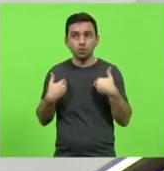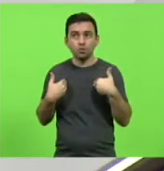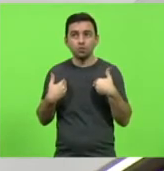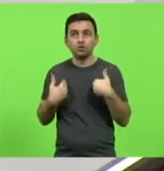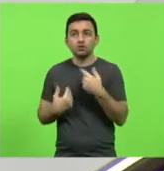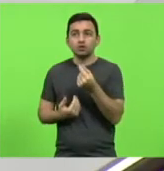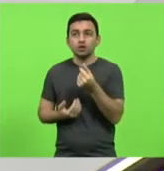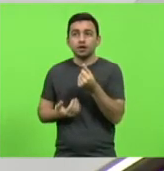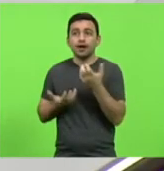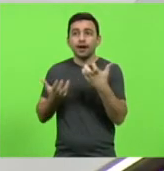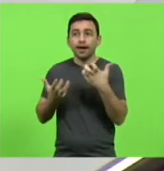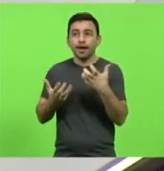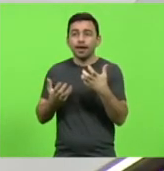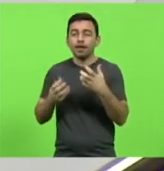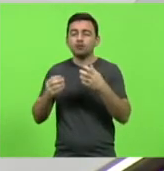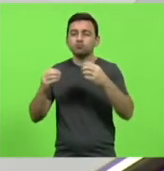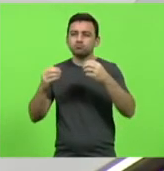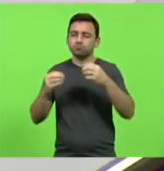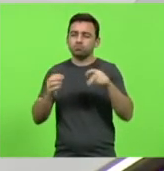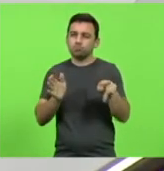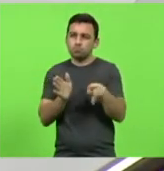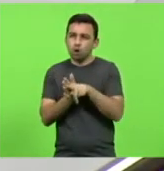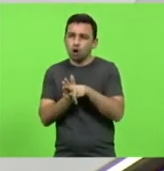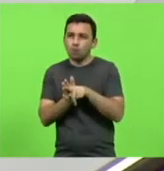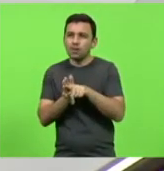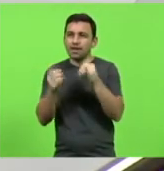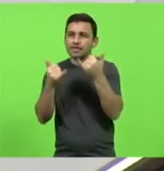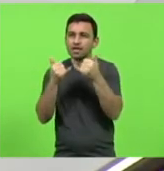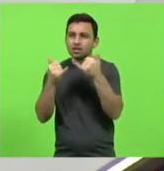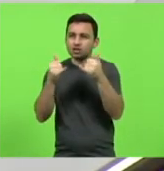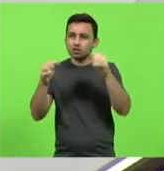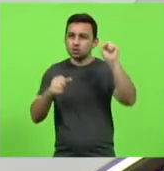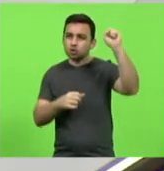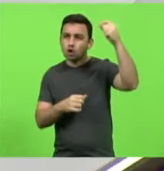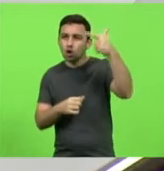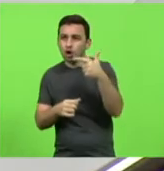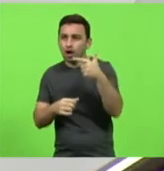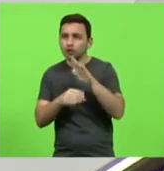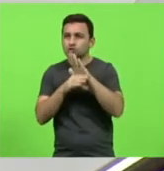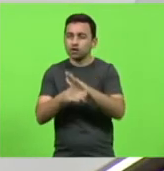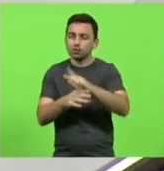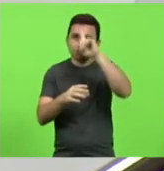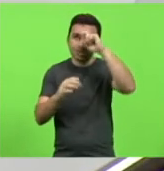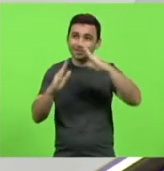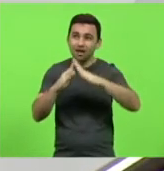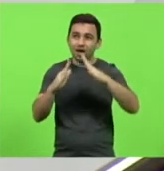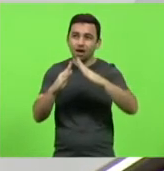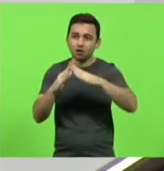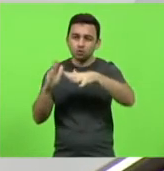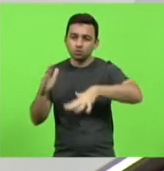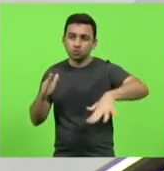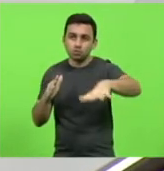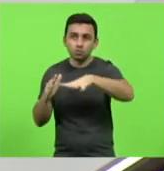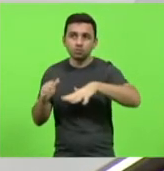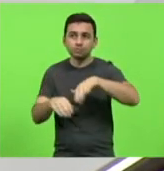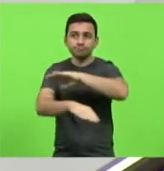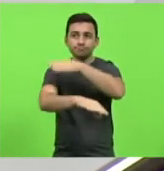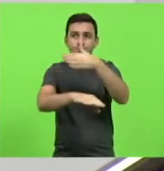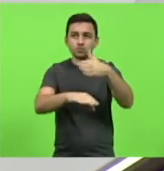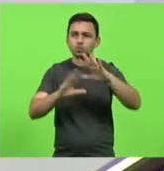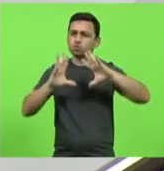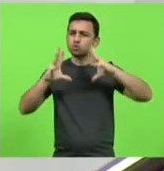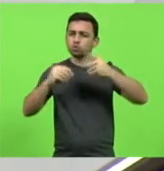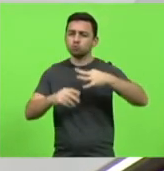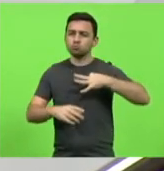para energia solar nos hospitais da Serra Catarinense. A meta é todos os hospitais